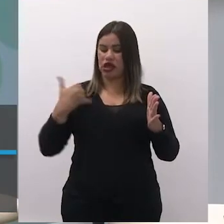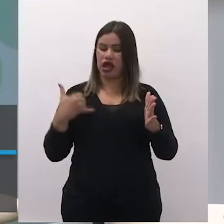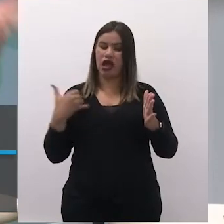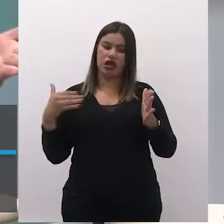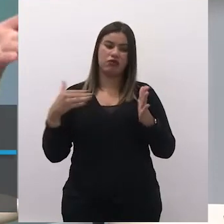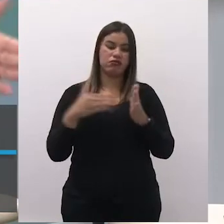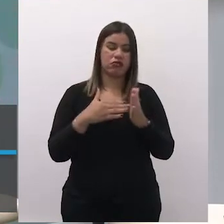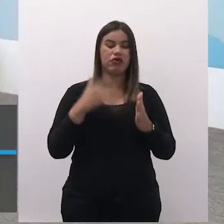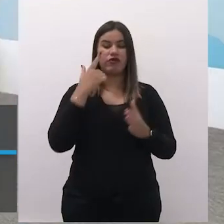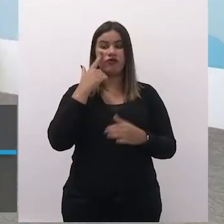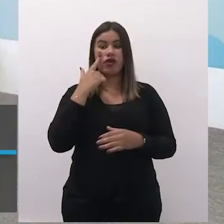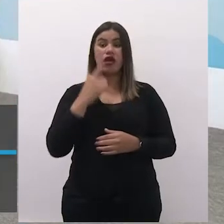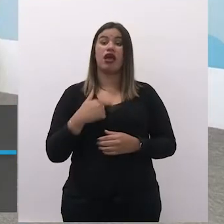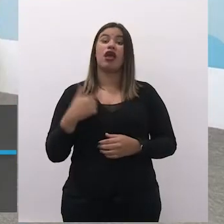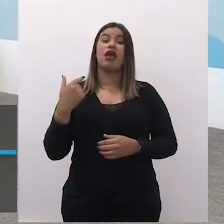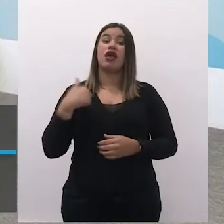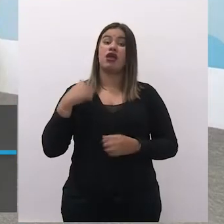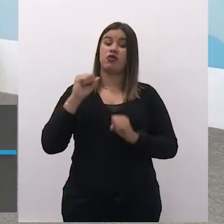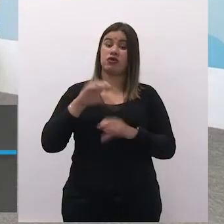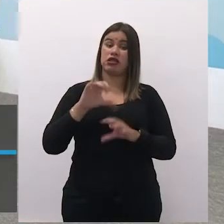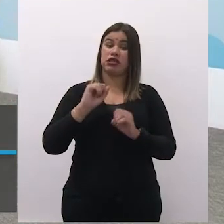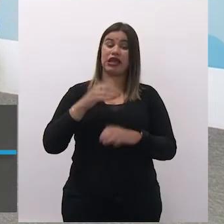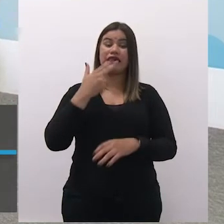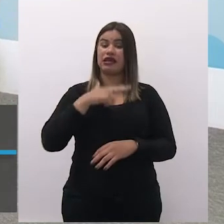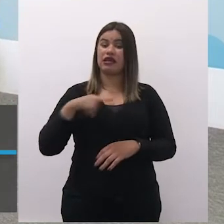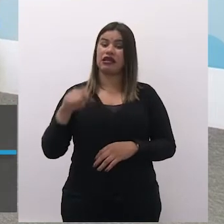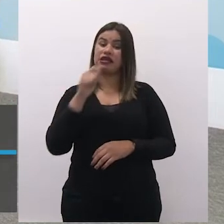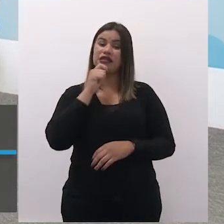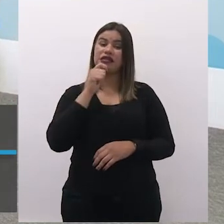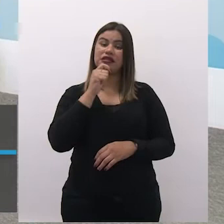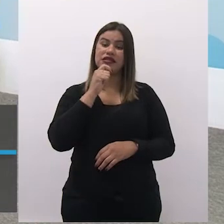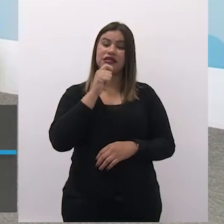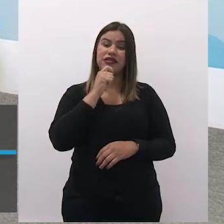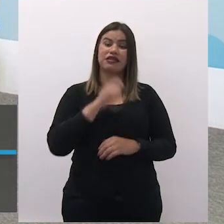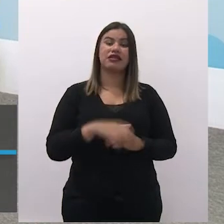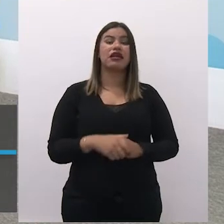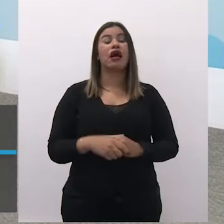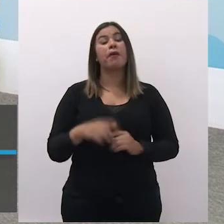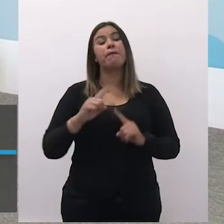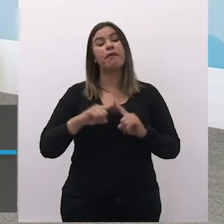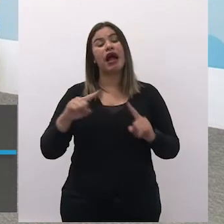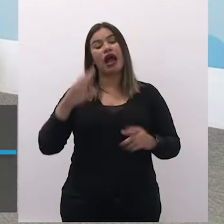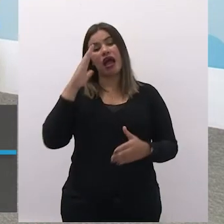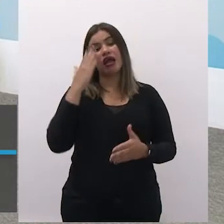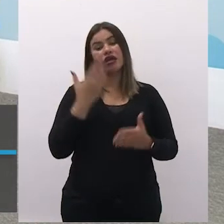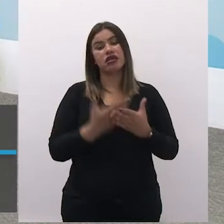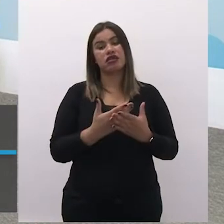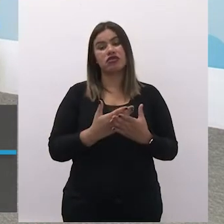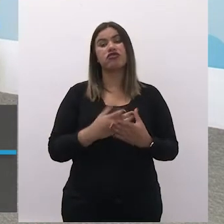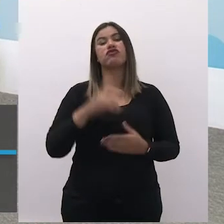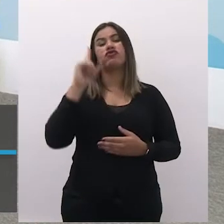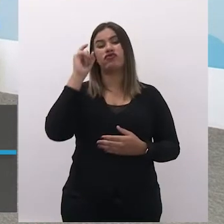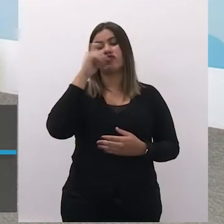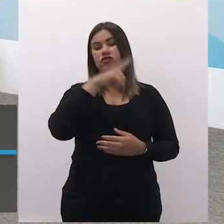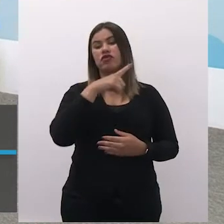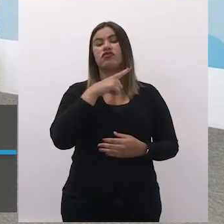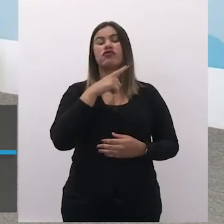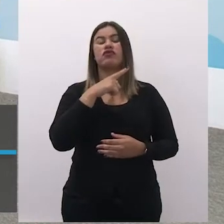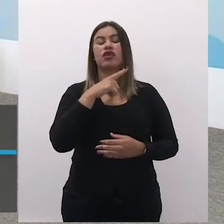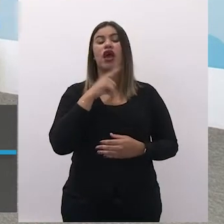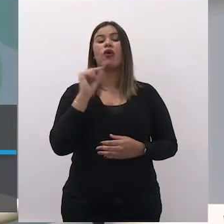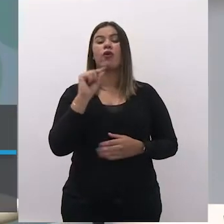lecionei na educação infantil, mas eu acredito, e eu tenho certeza absoluta, no desafio grande de